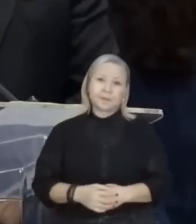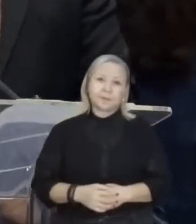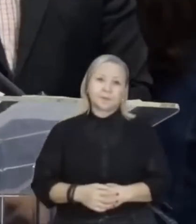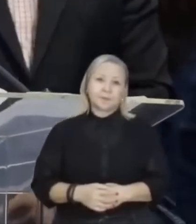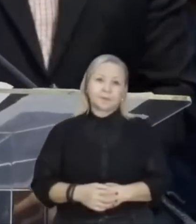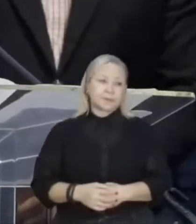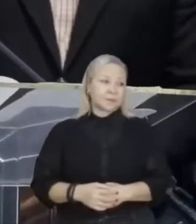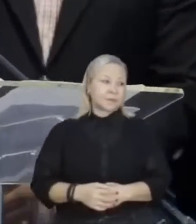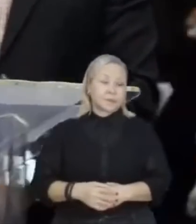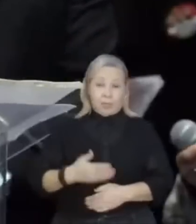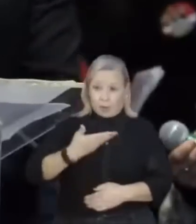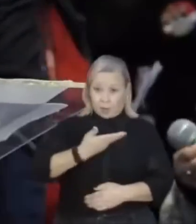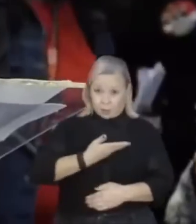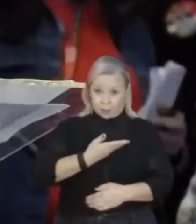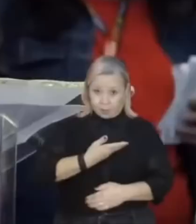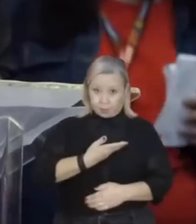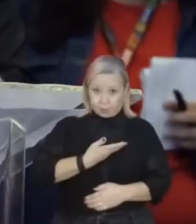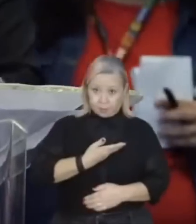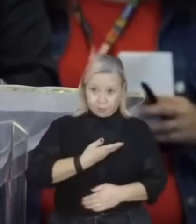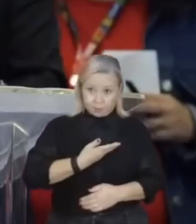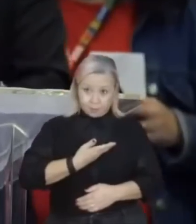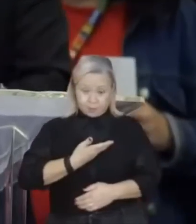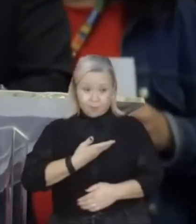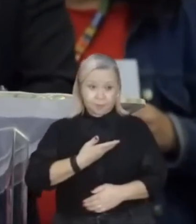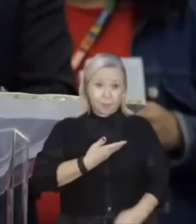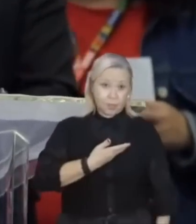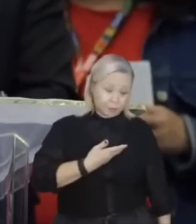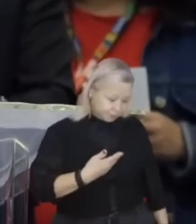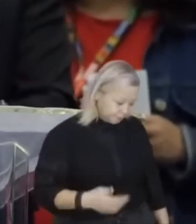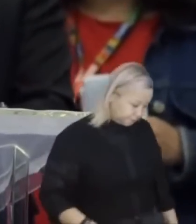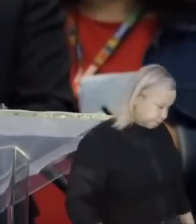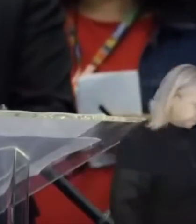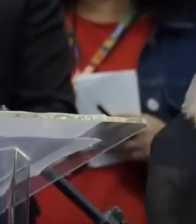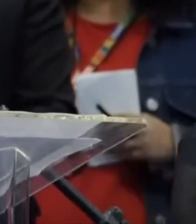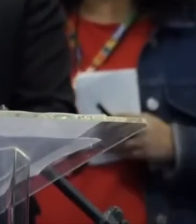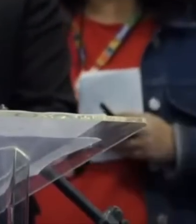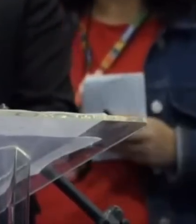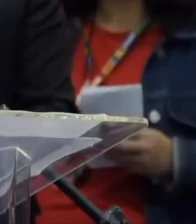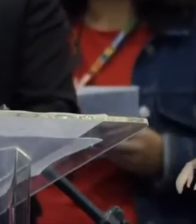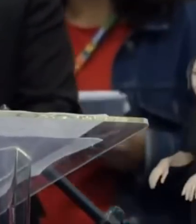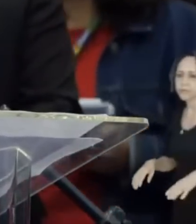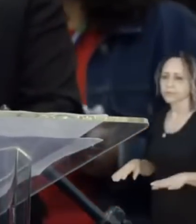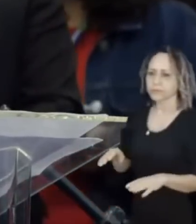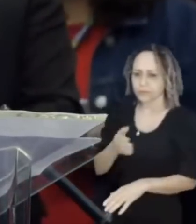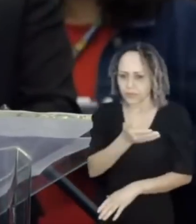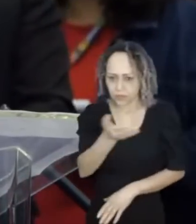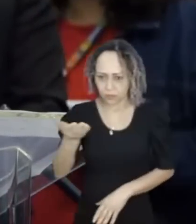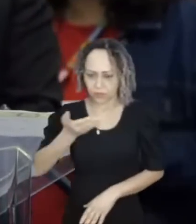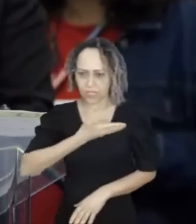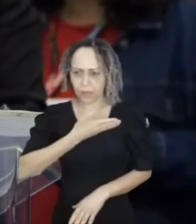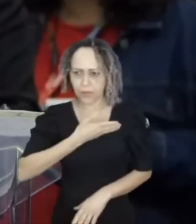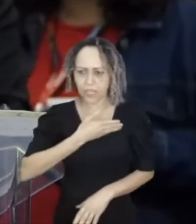Meus amigos e minhas amigas, nesta reta final do segundo turno, decidi escrever esta